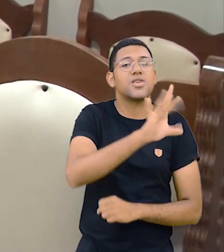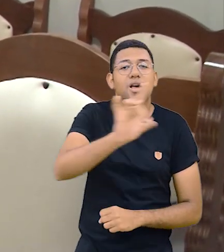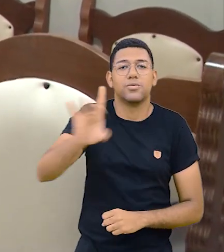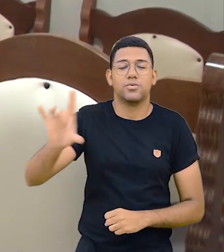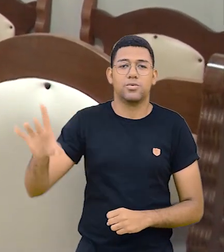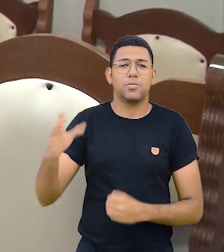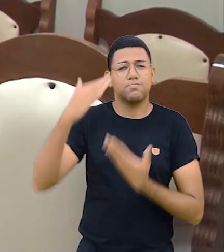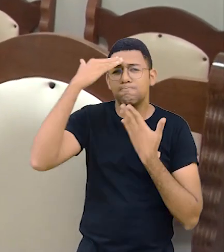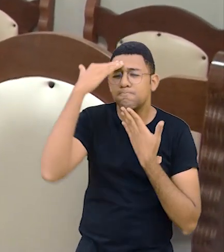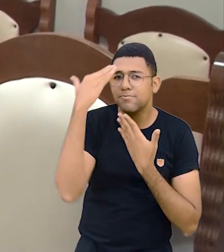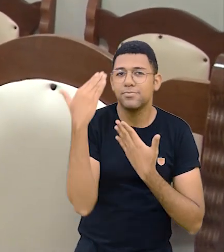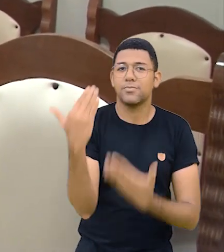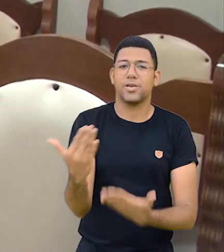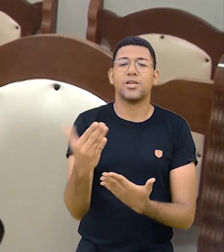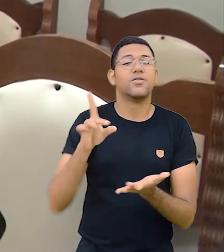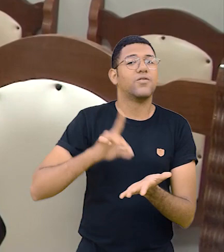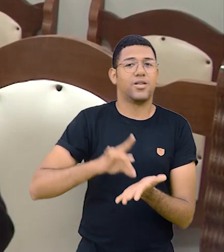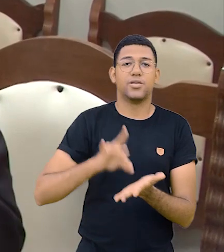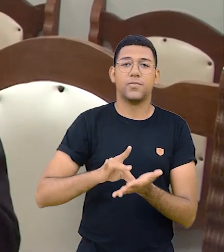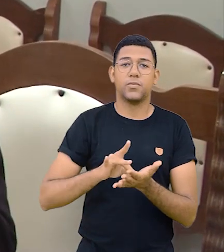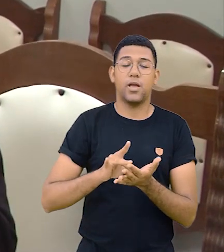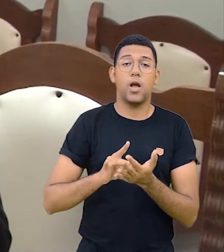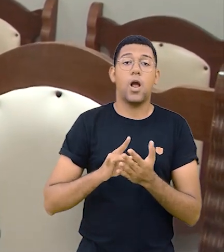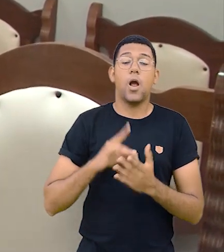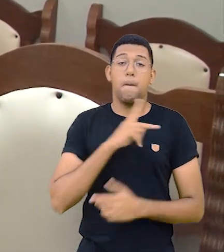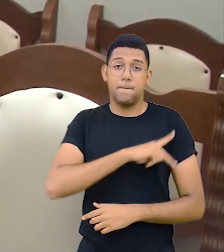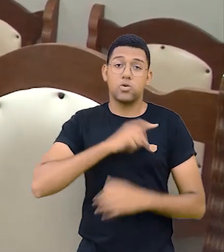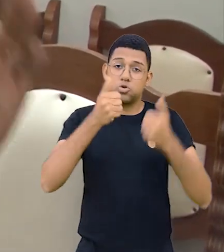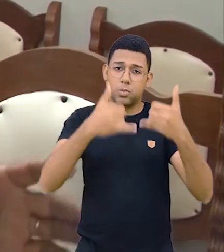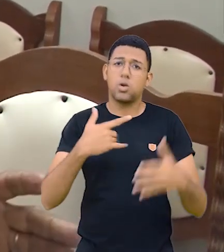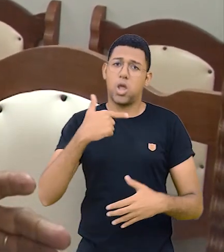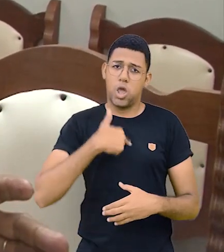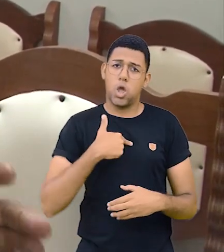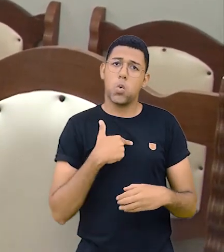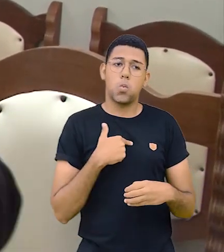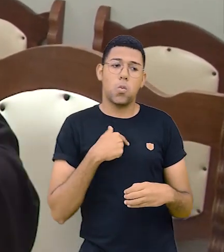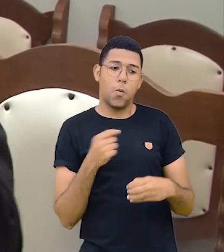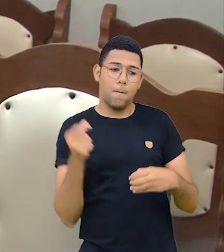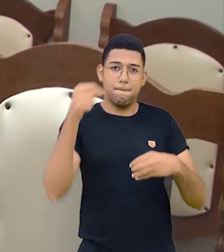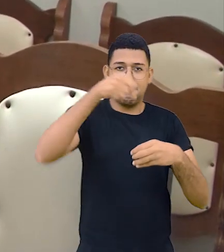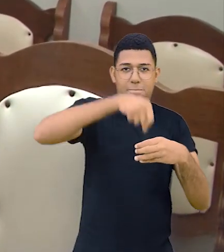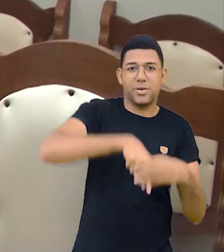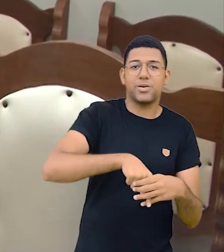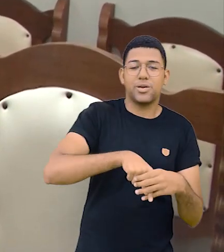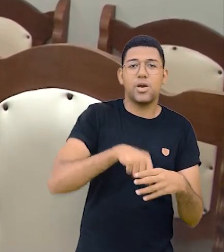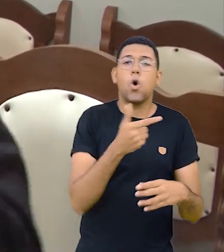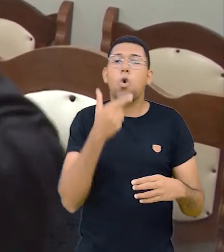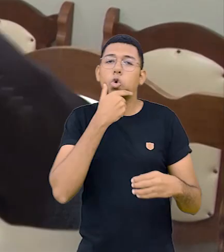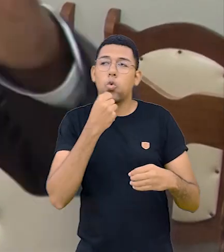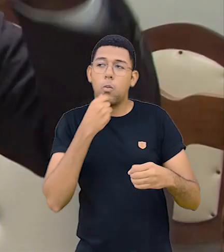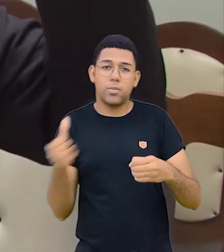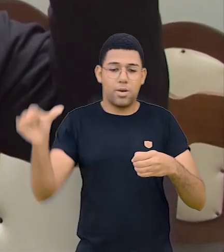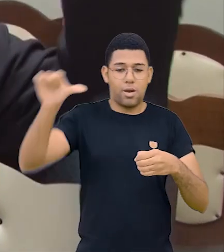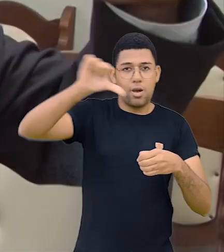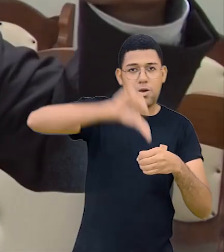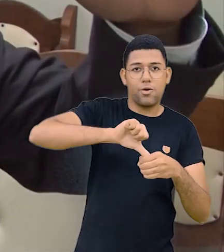meus queridos. Muito obrigado. Como diz o apóstolo Paulo, eu plantei, Apolo regou e